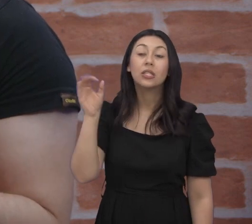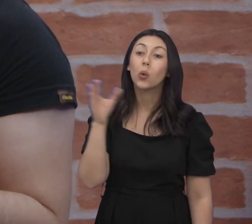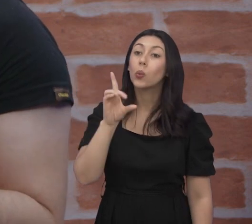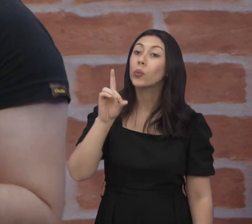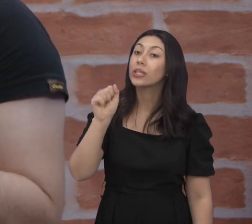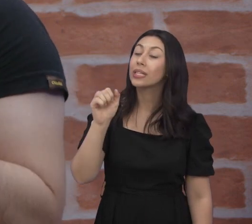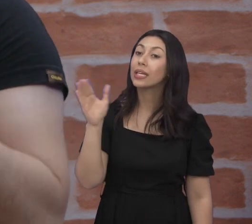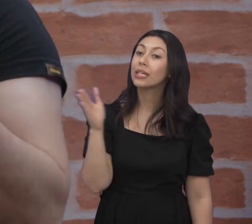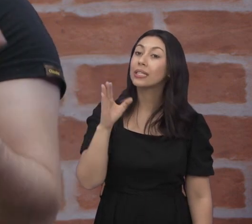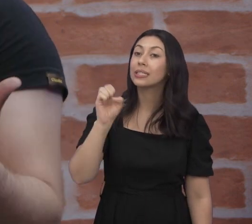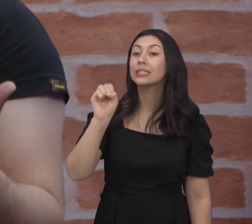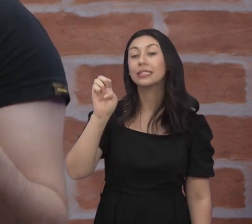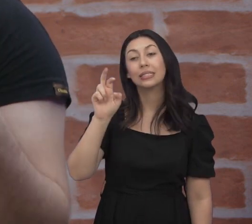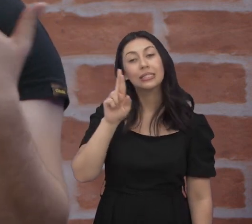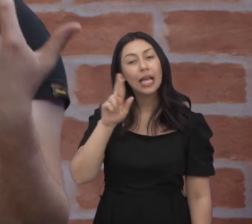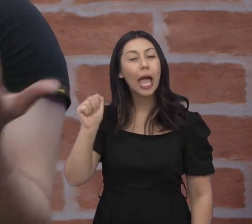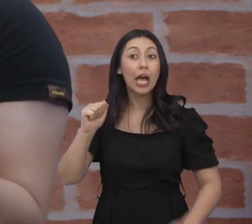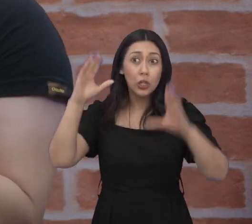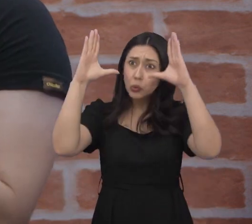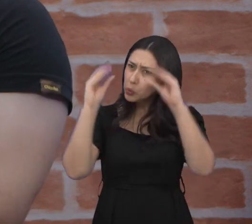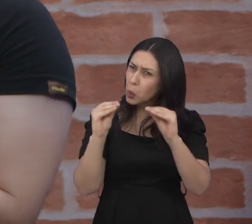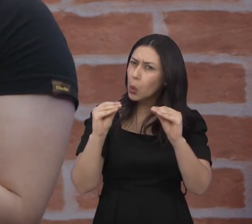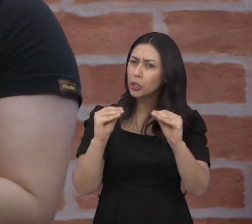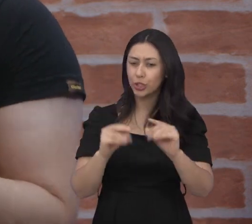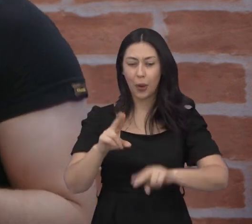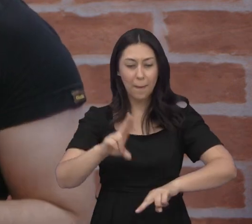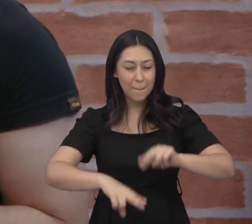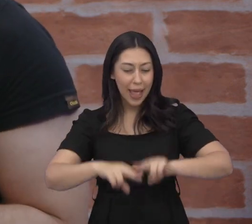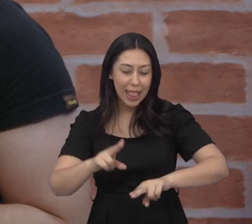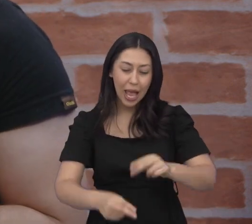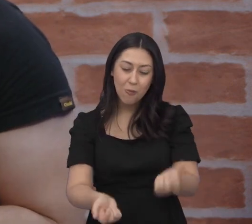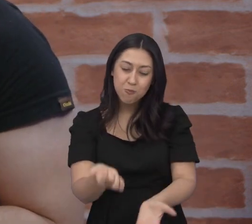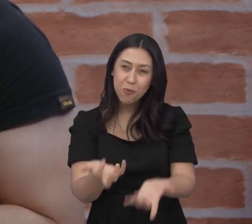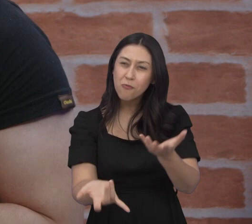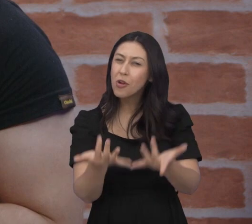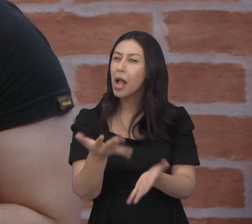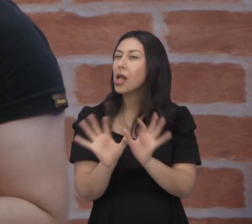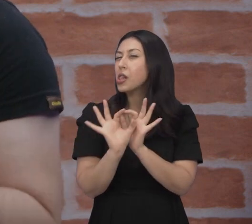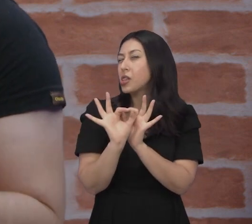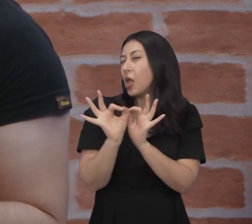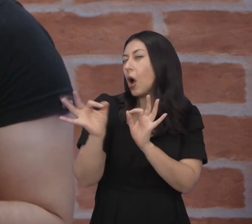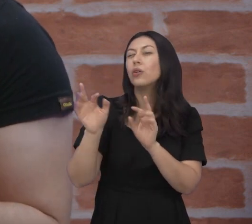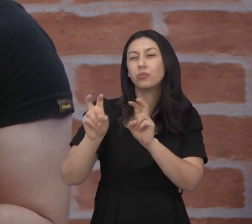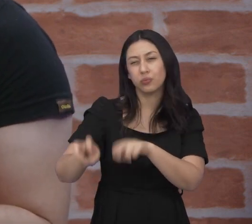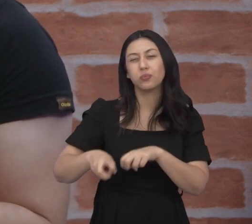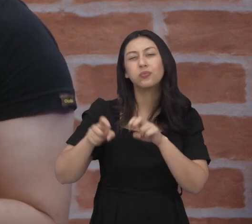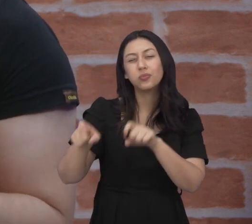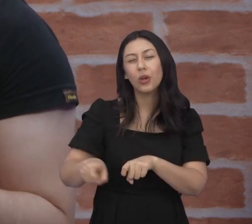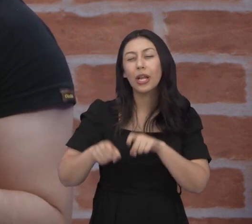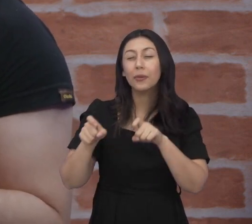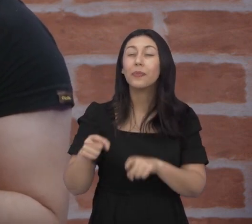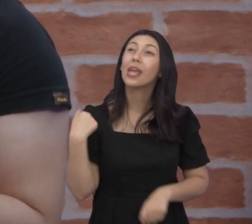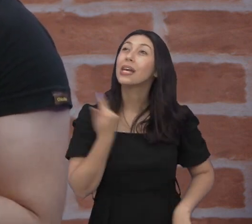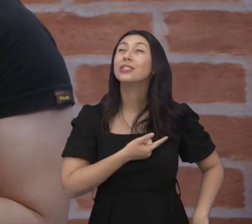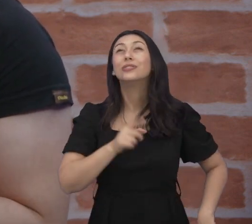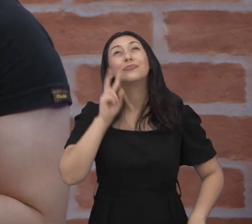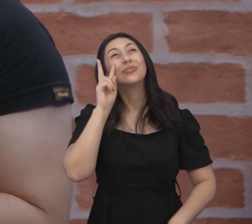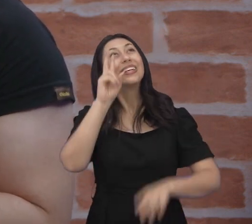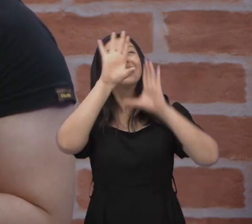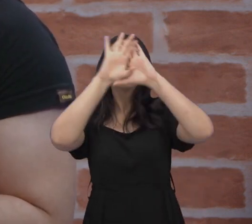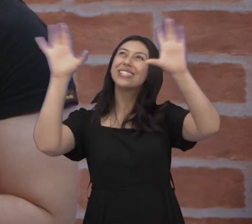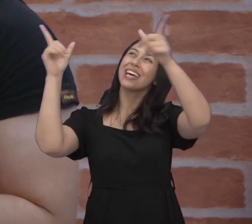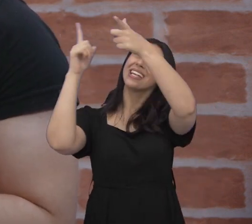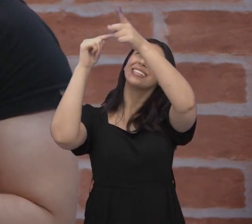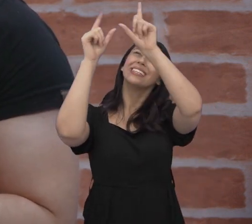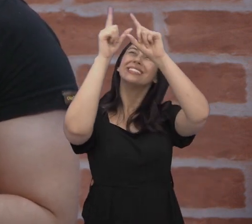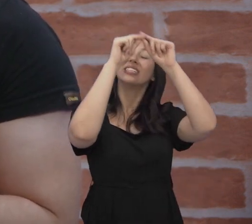noite, e a gente estava ali numa fogueira, não tinha luz, porque era um lugar afastado da zona urbana, era bem rural mesmo. E a gente estava olhando as estrelas, daqui a pouco a